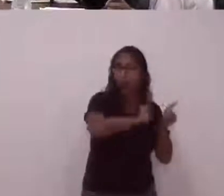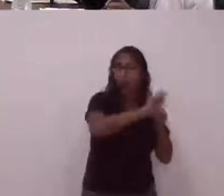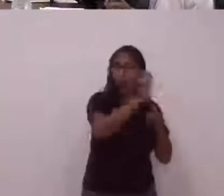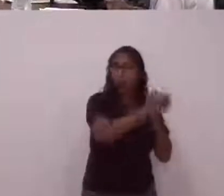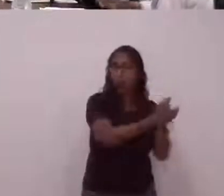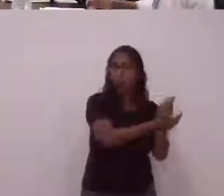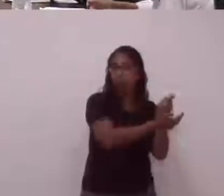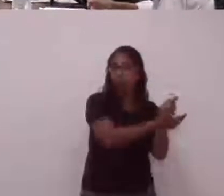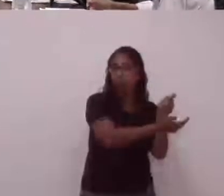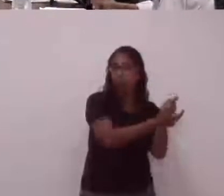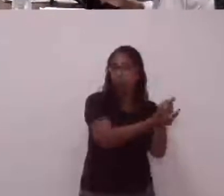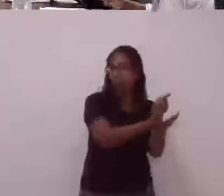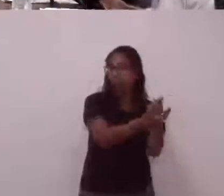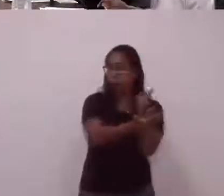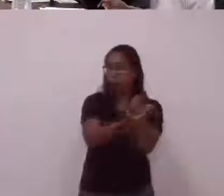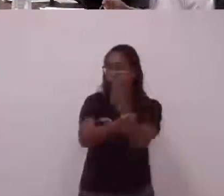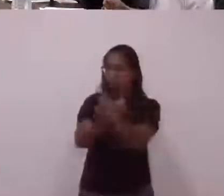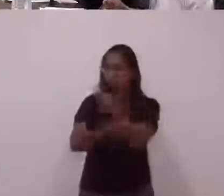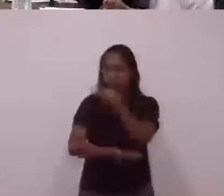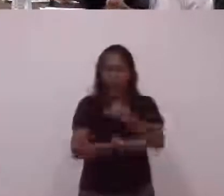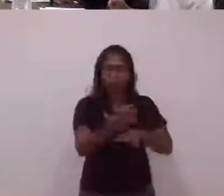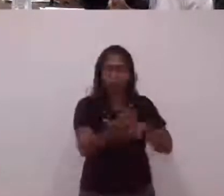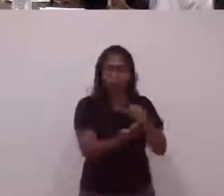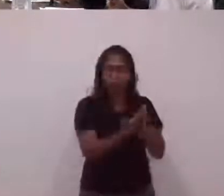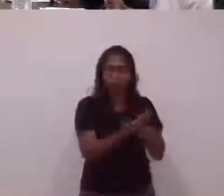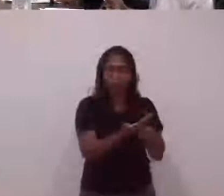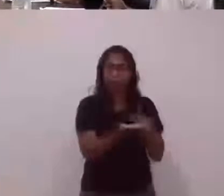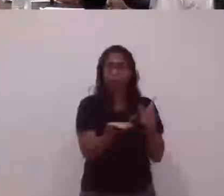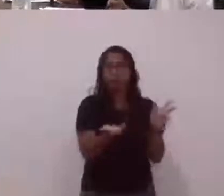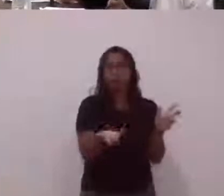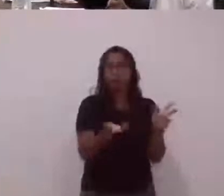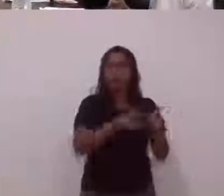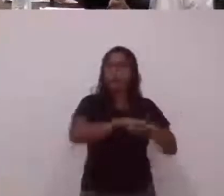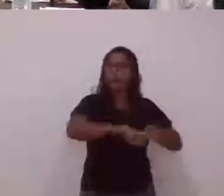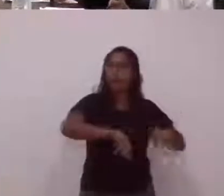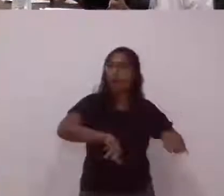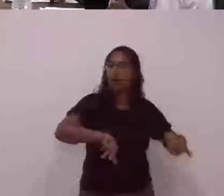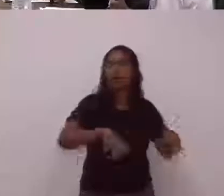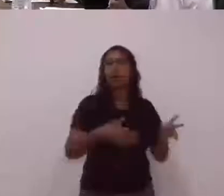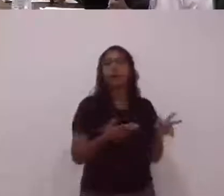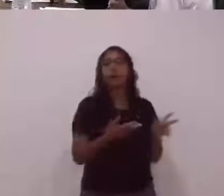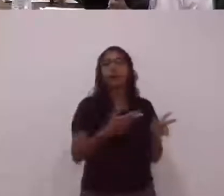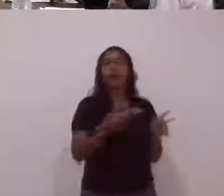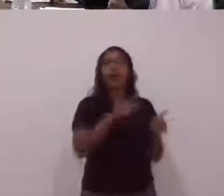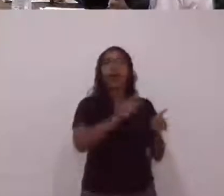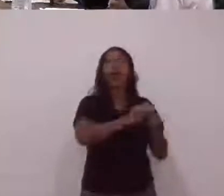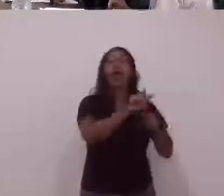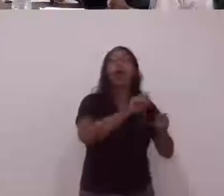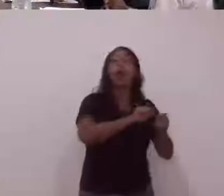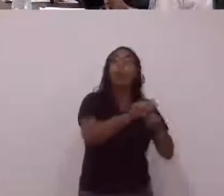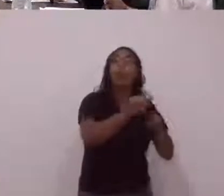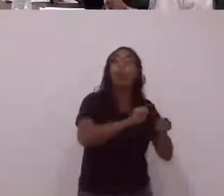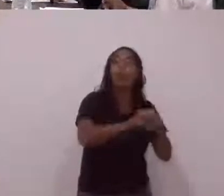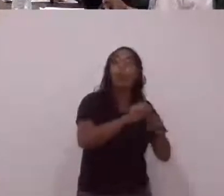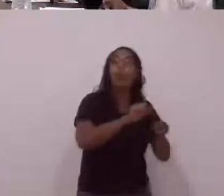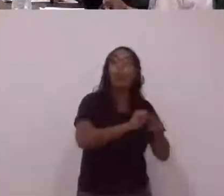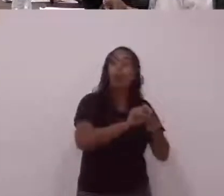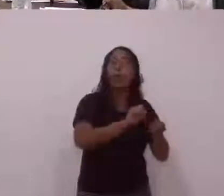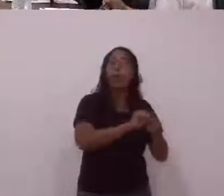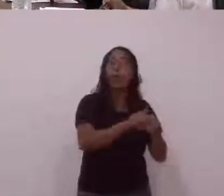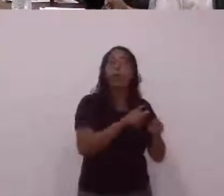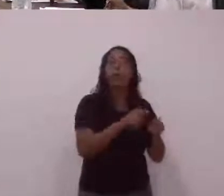município em função do contrato como taxa de consumo. Ex-pessoal, o aluguel o único gasto conhecido